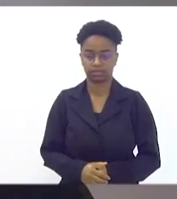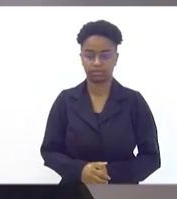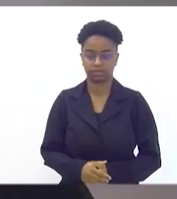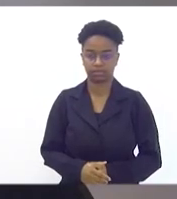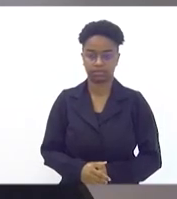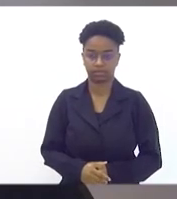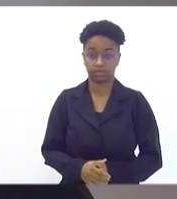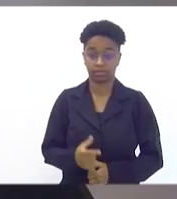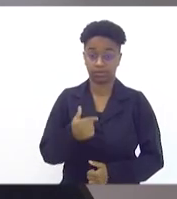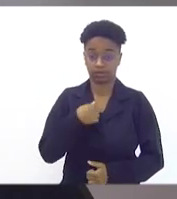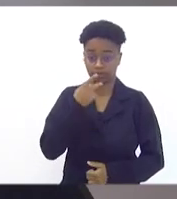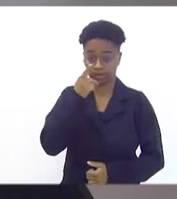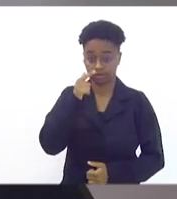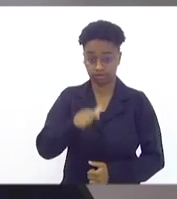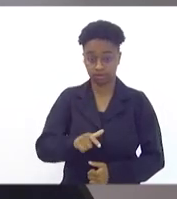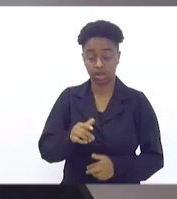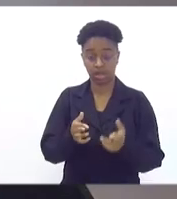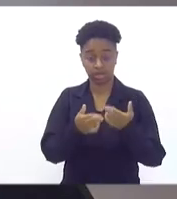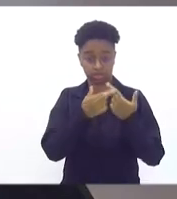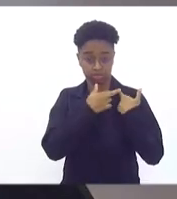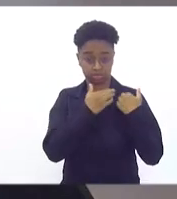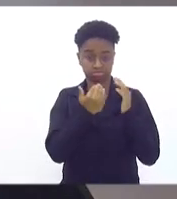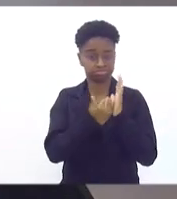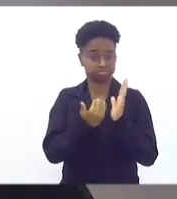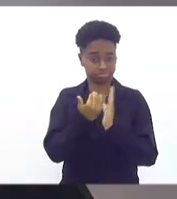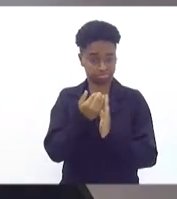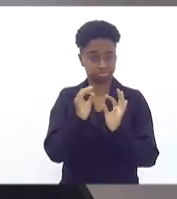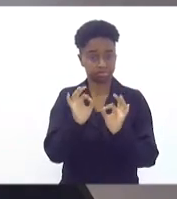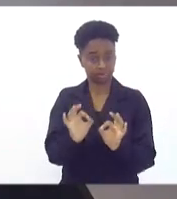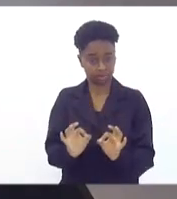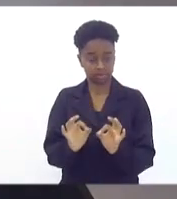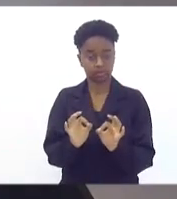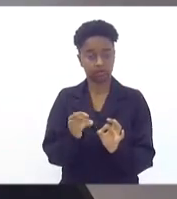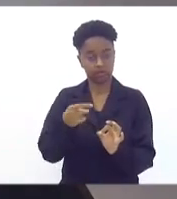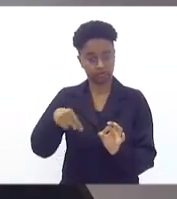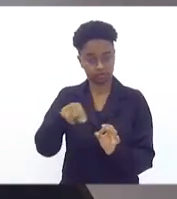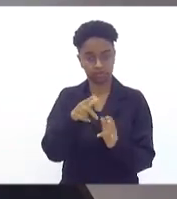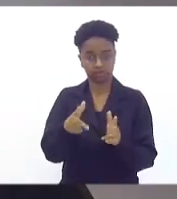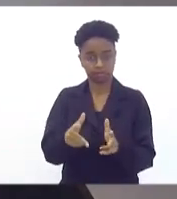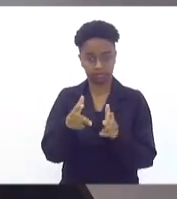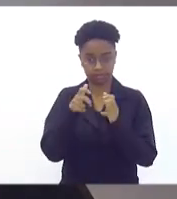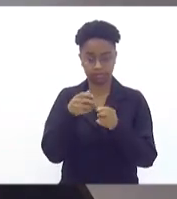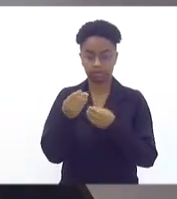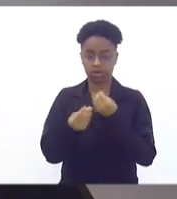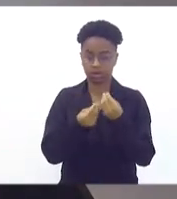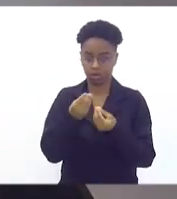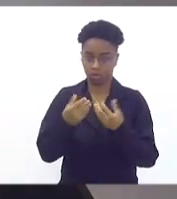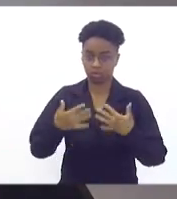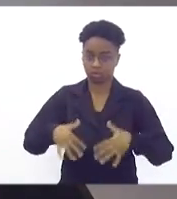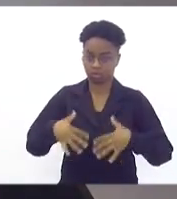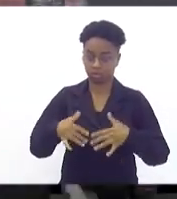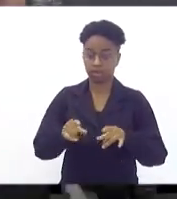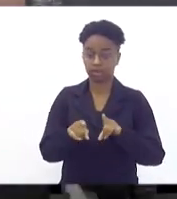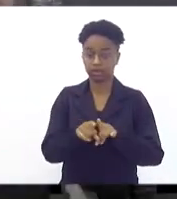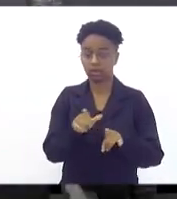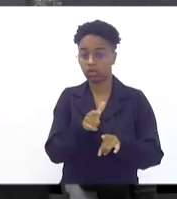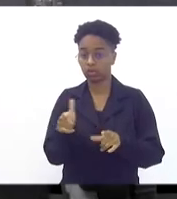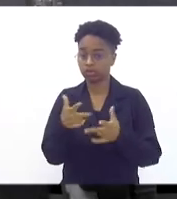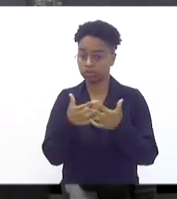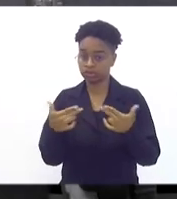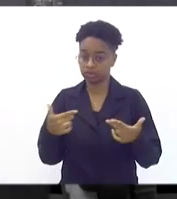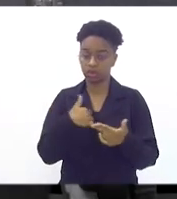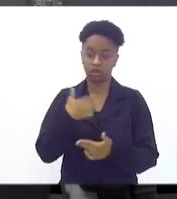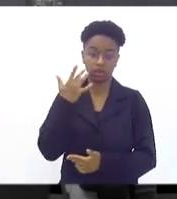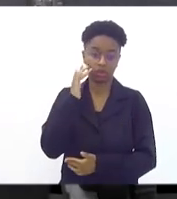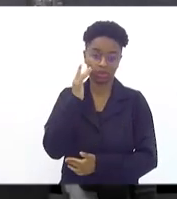repito aqui que a responsabilidade é muito grande né não vossa excelências estão percebendo essa dimensão e uma outra coisa que eu acho